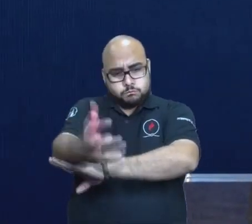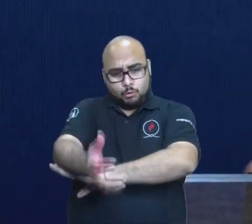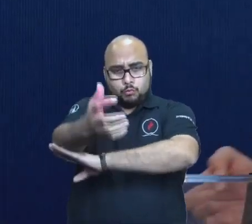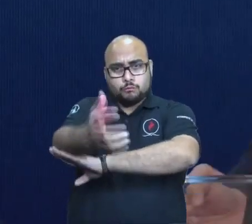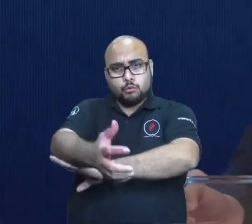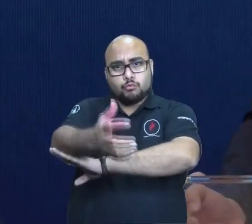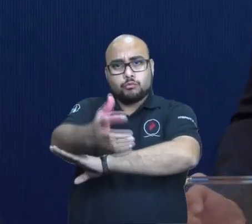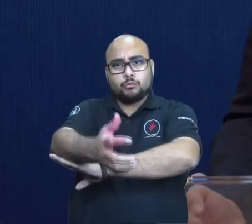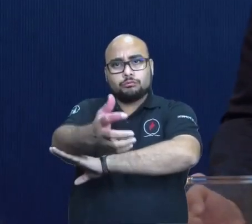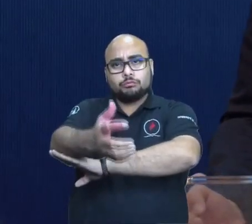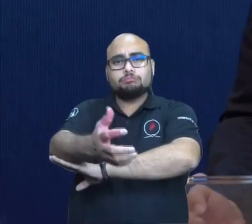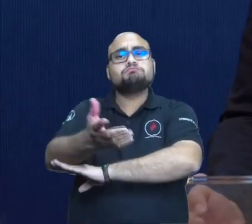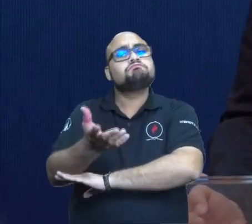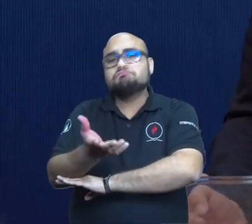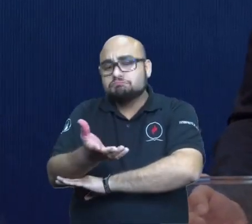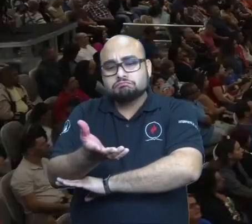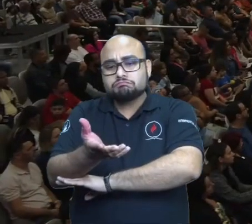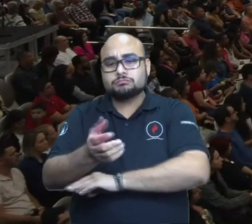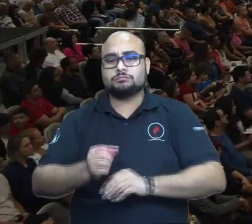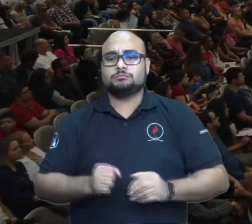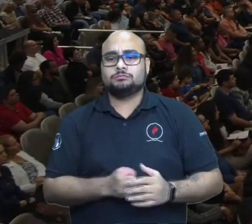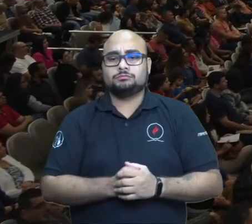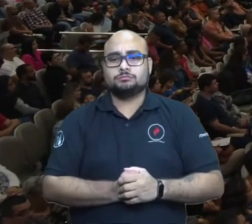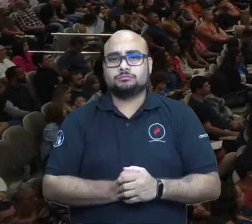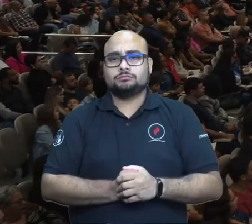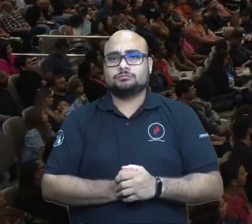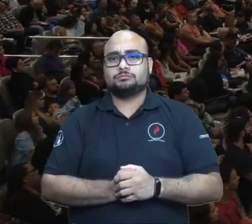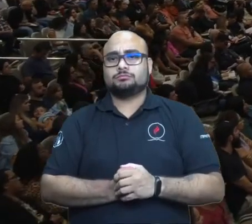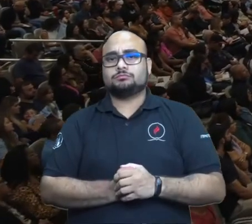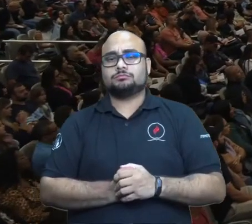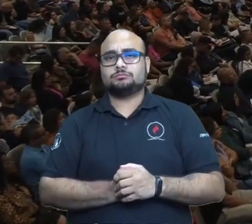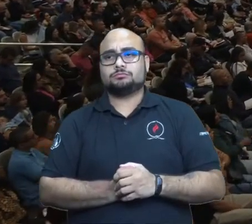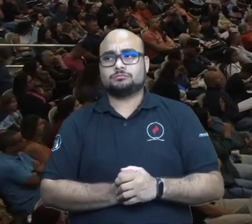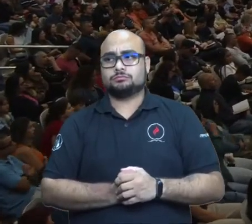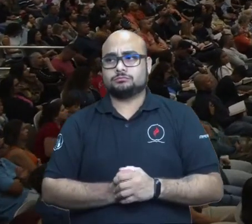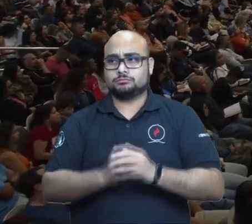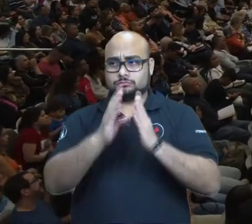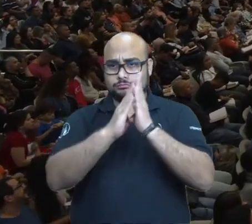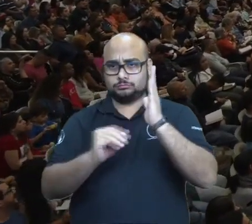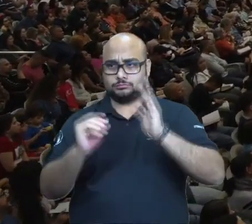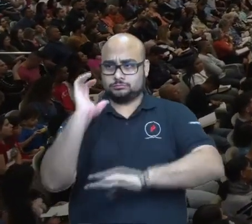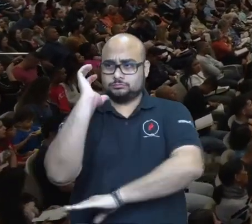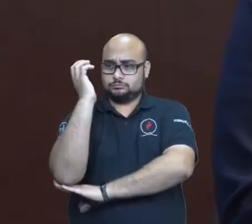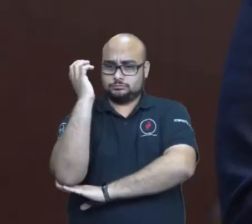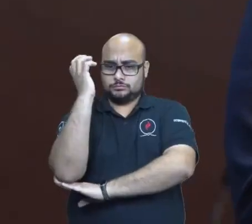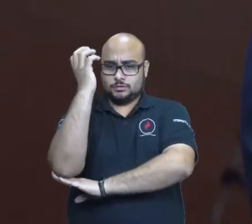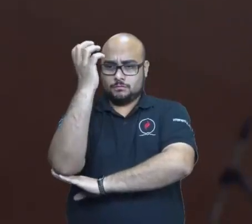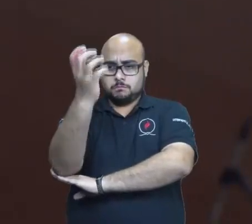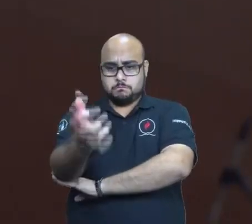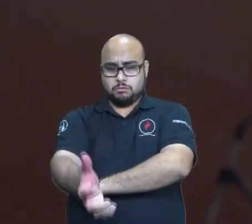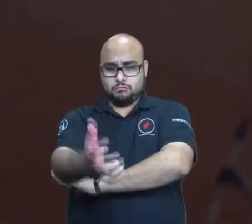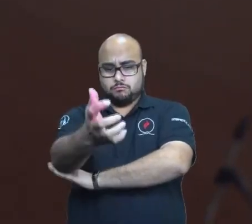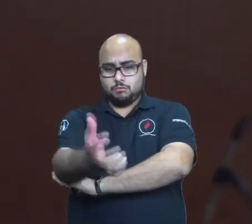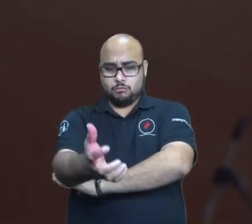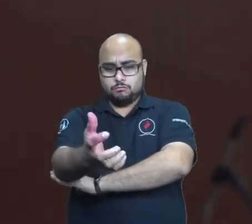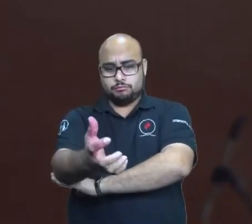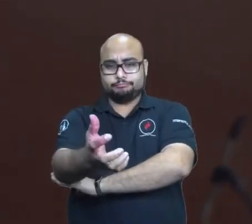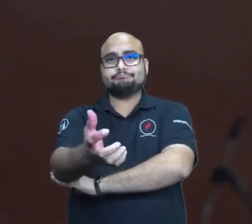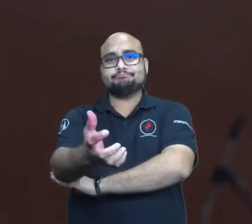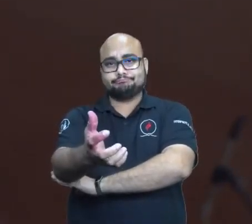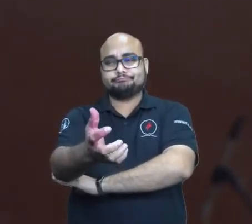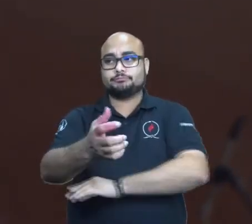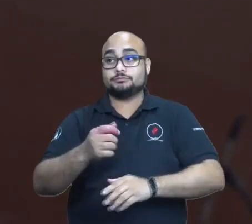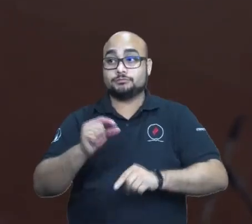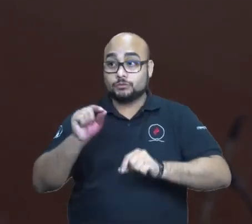derrubando a vida você pode fazer muito melhor diga derrubando a vida o ferro caiu na